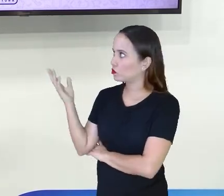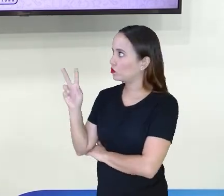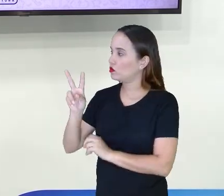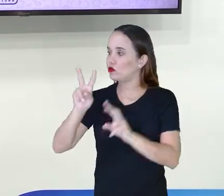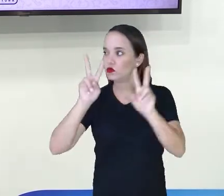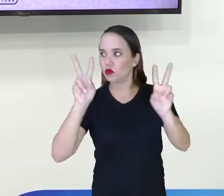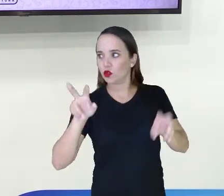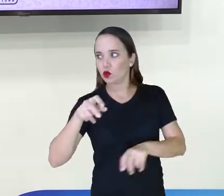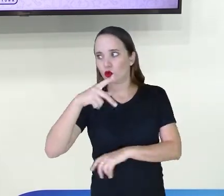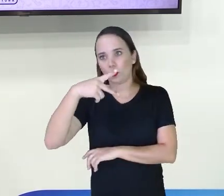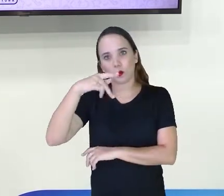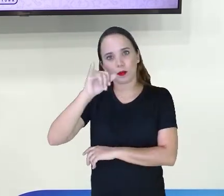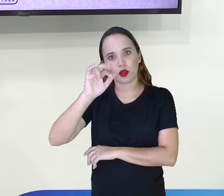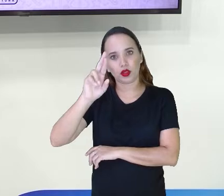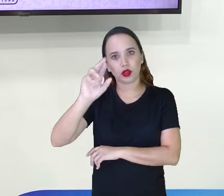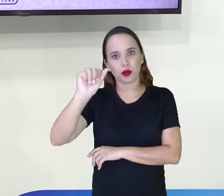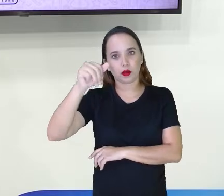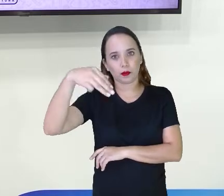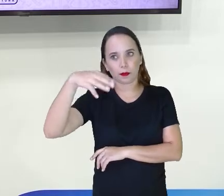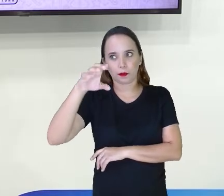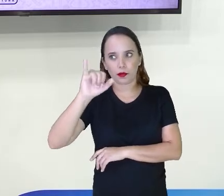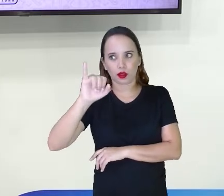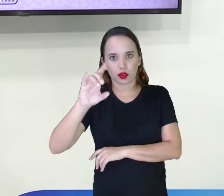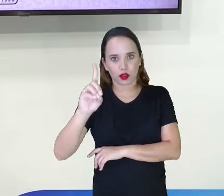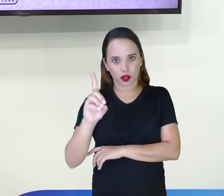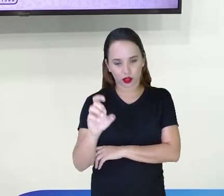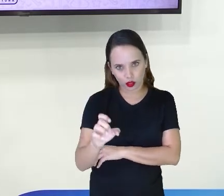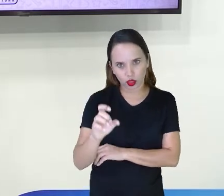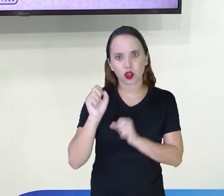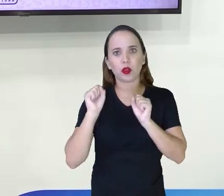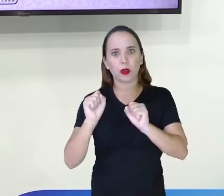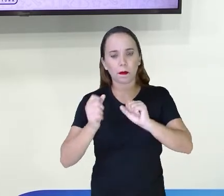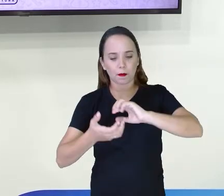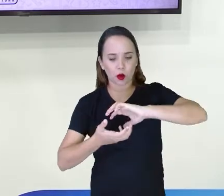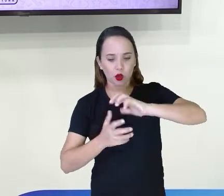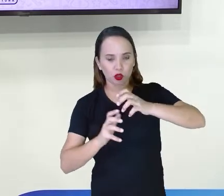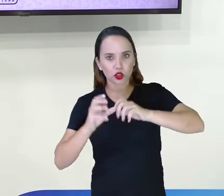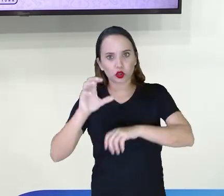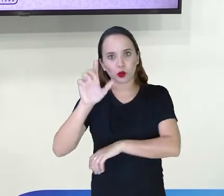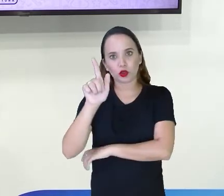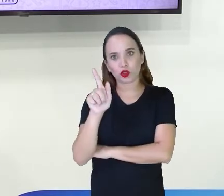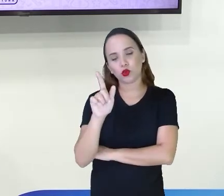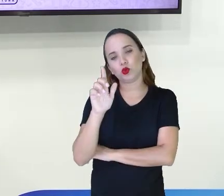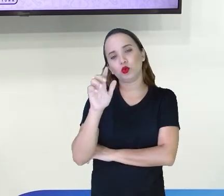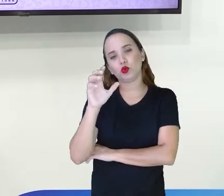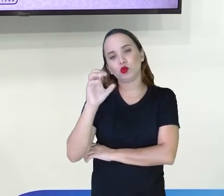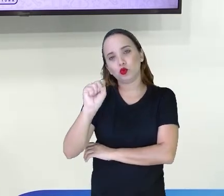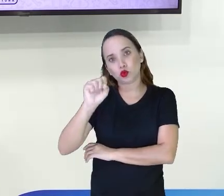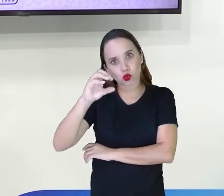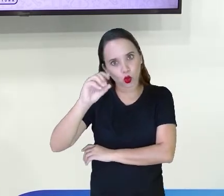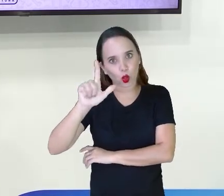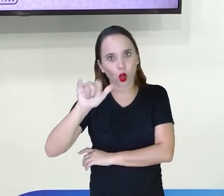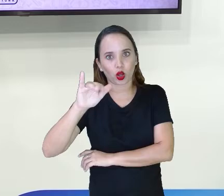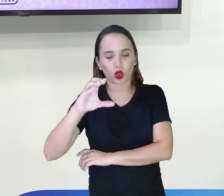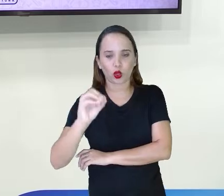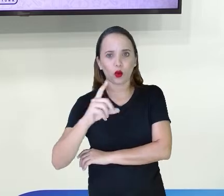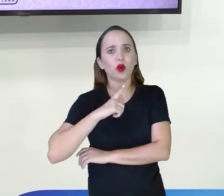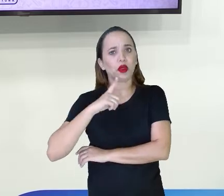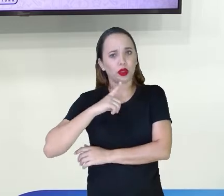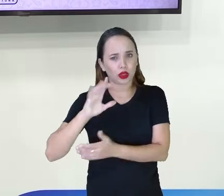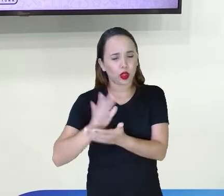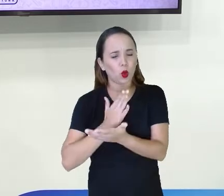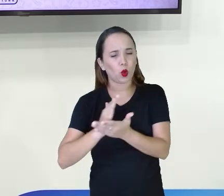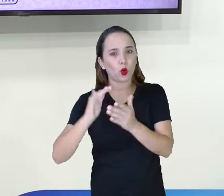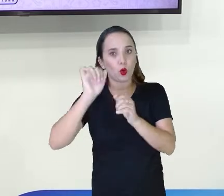exemplo, a gente pode falar sobre um sólido geométrico que possui figuras planas.